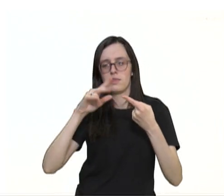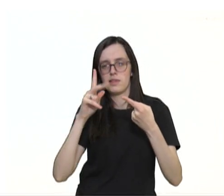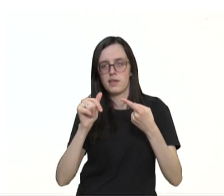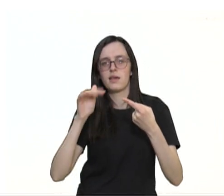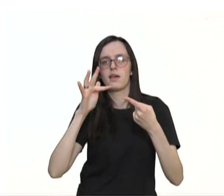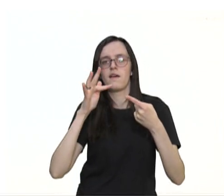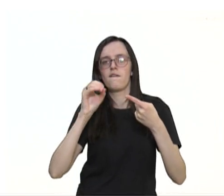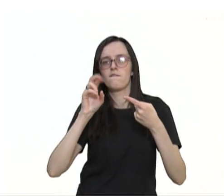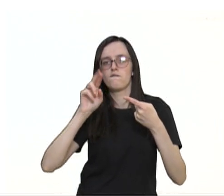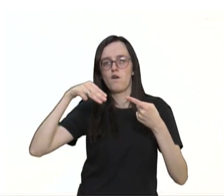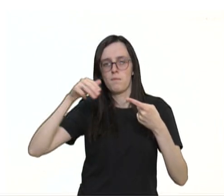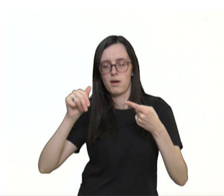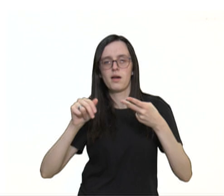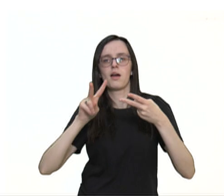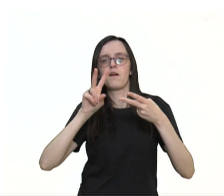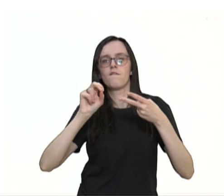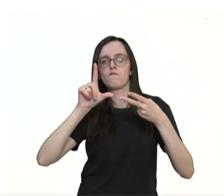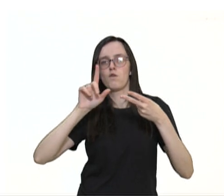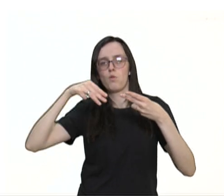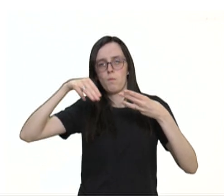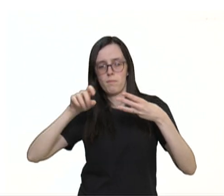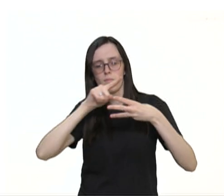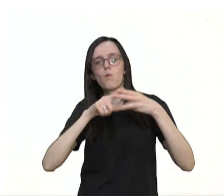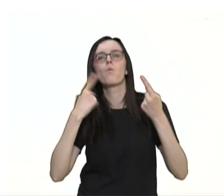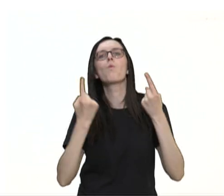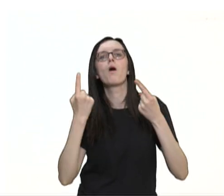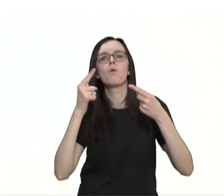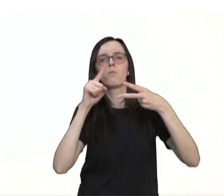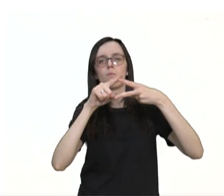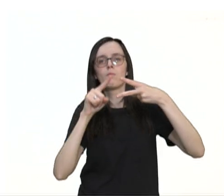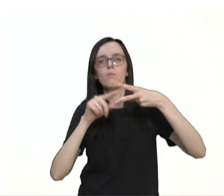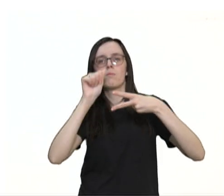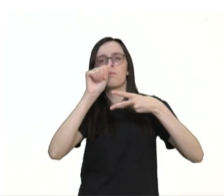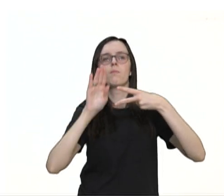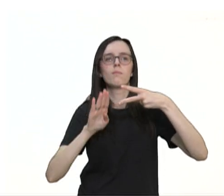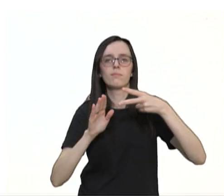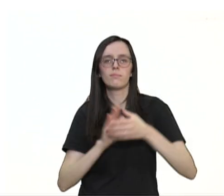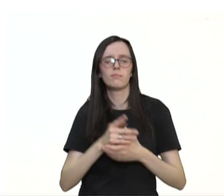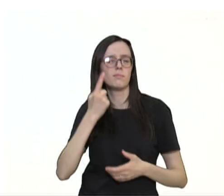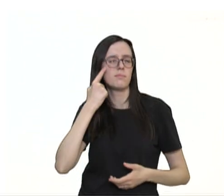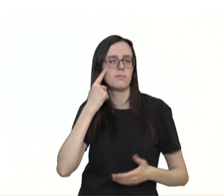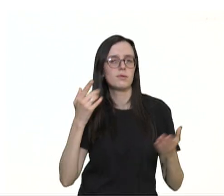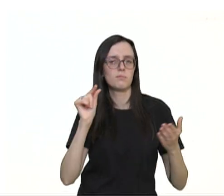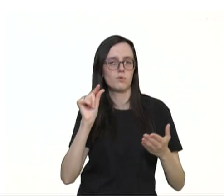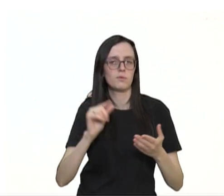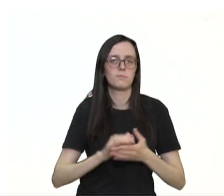e volume? É a dança ou as artes visuais? Vamos pensar um pouquinho.